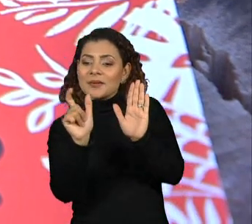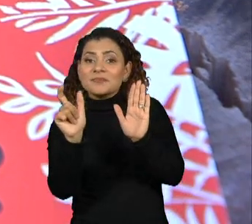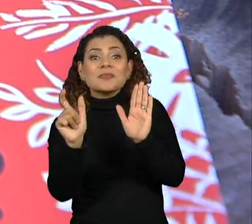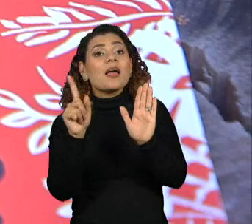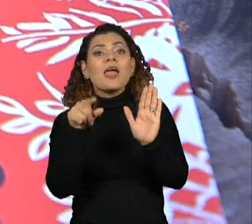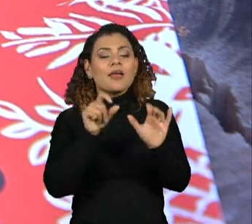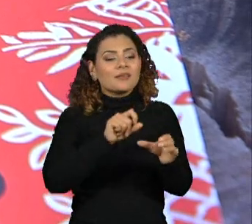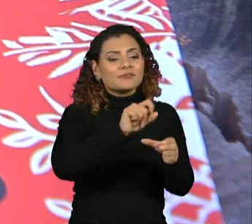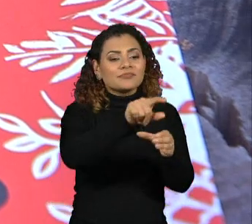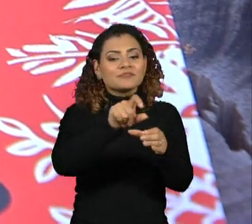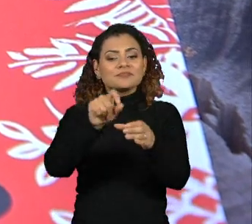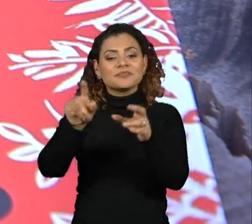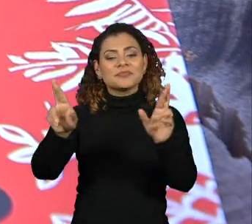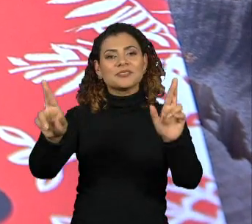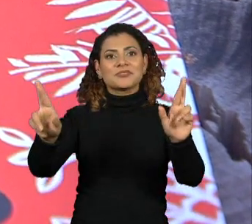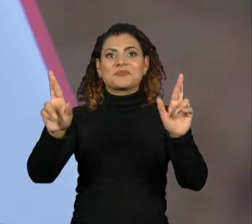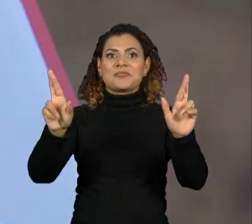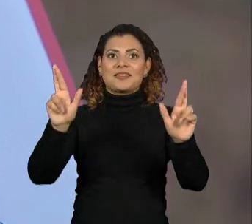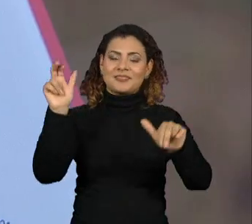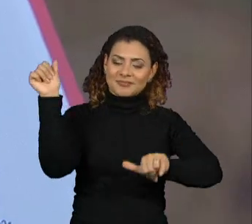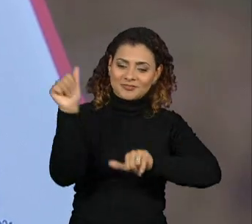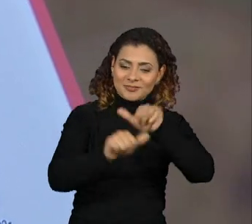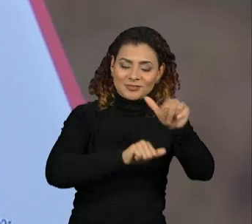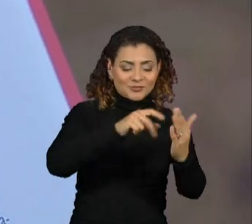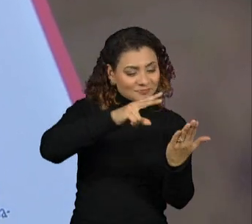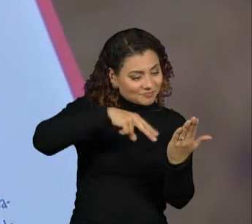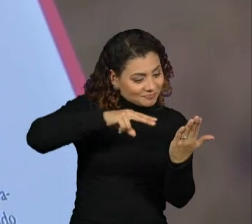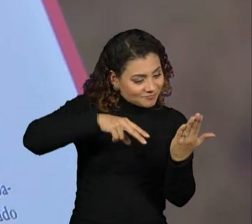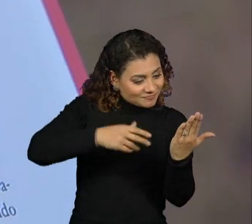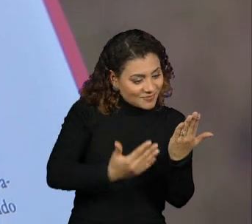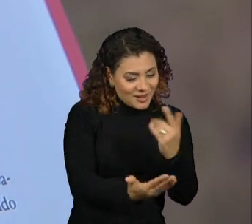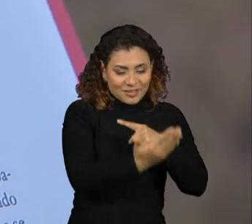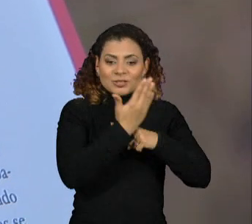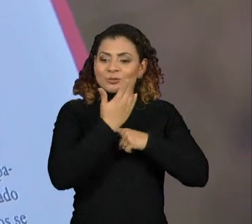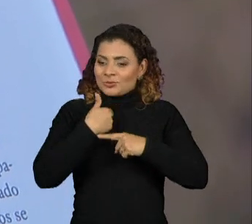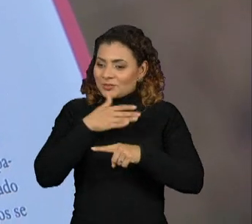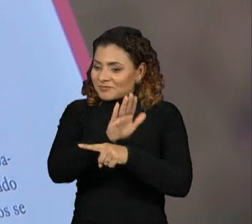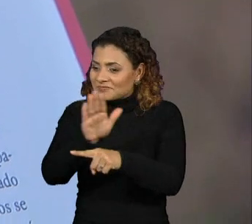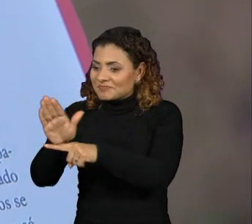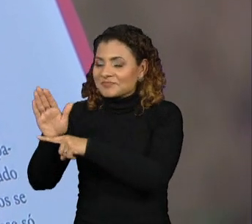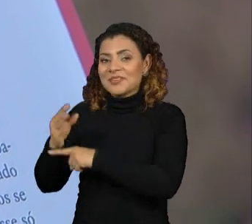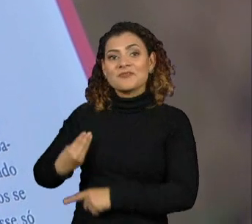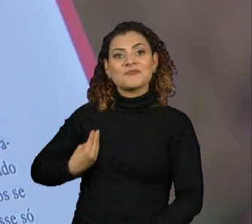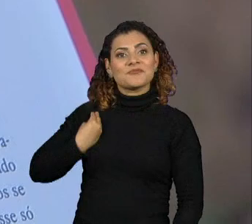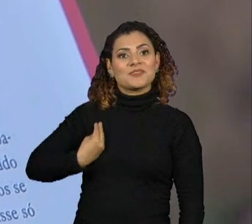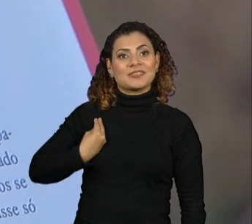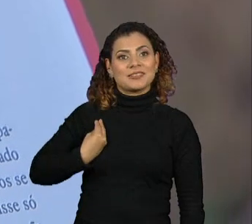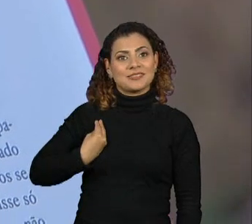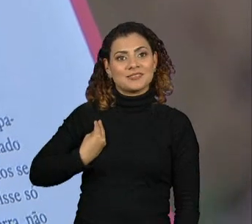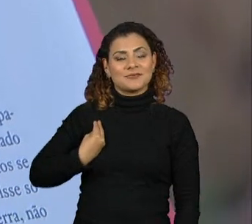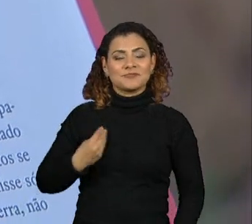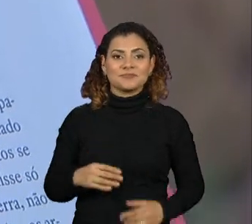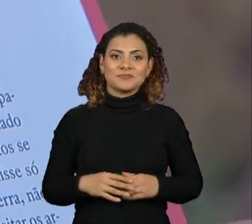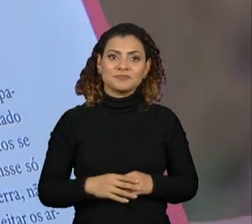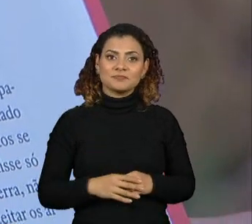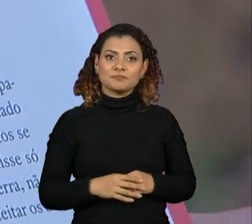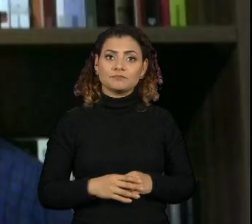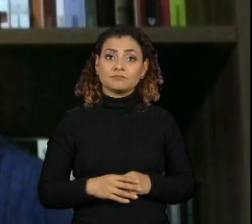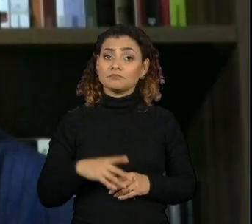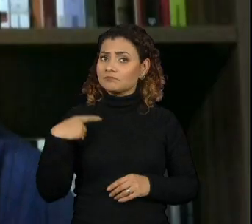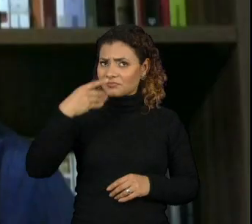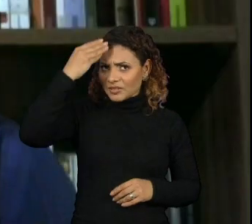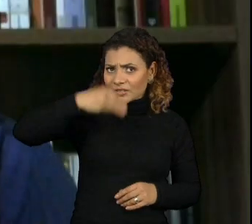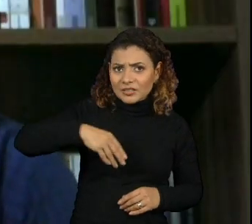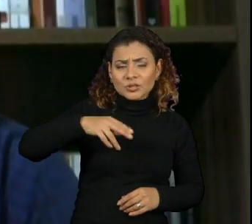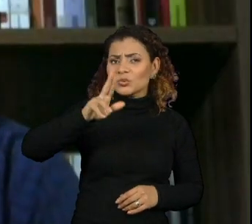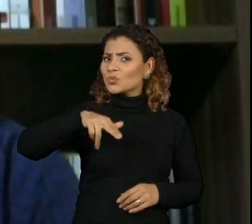de esperança para transformar o leitor em cúmplice na luta pela vida. Quando a gente não desiste, quando